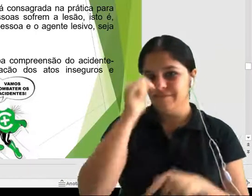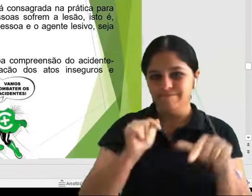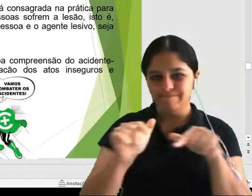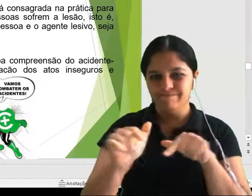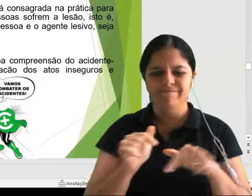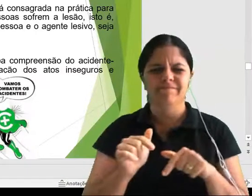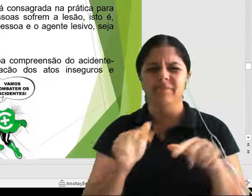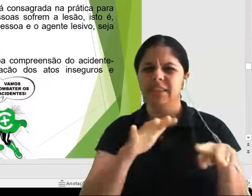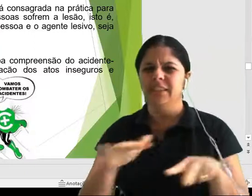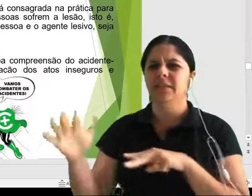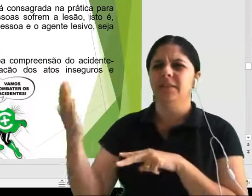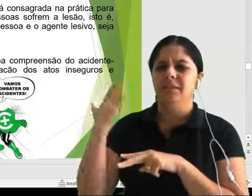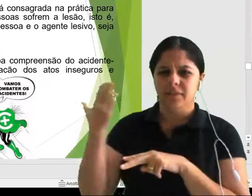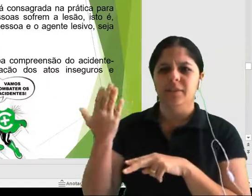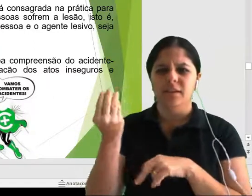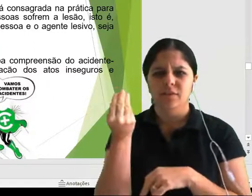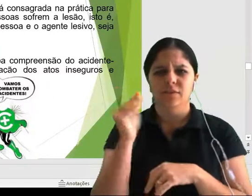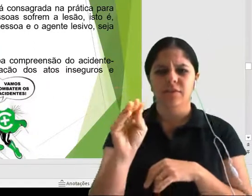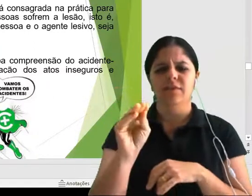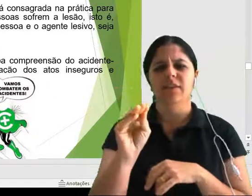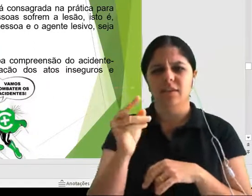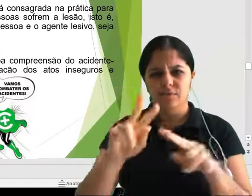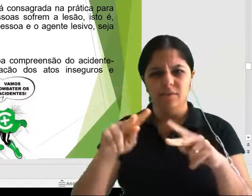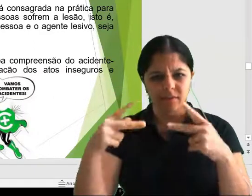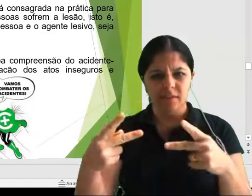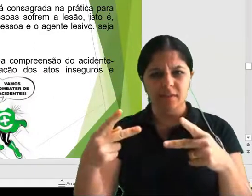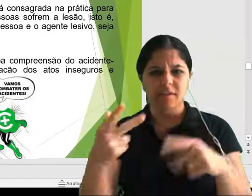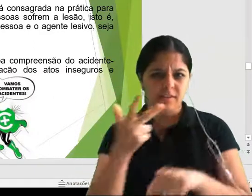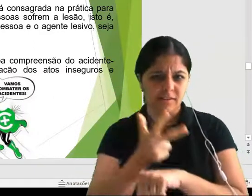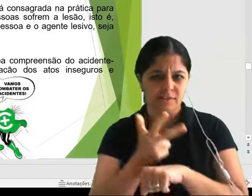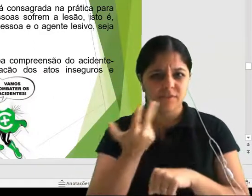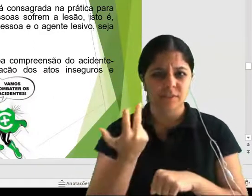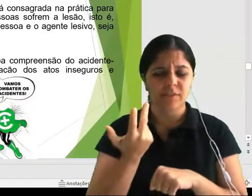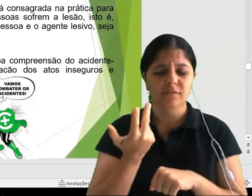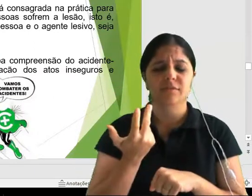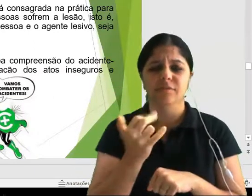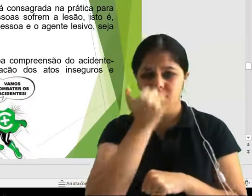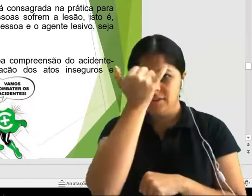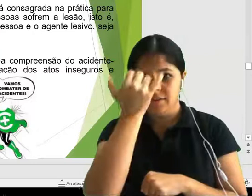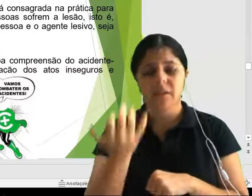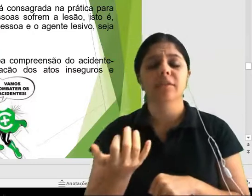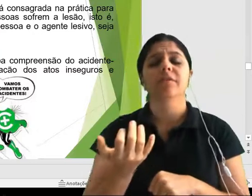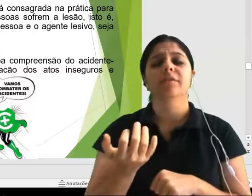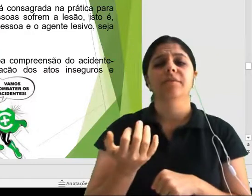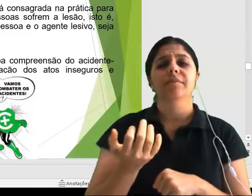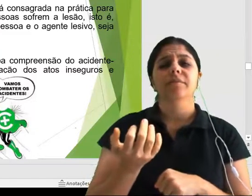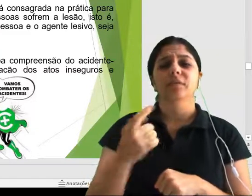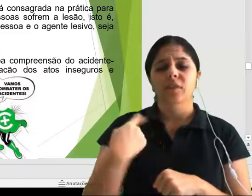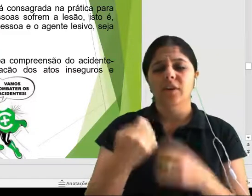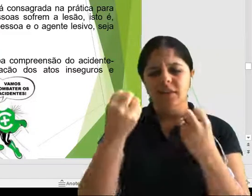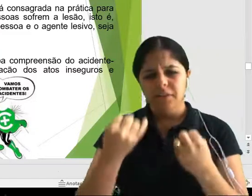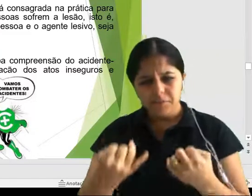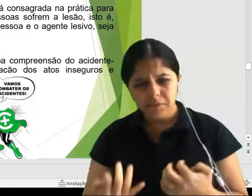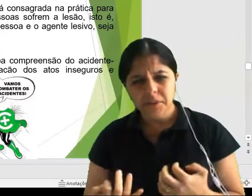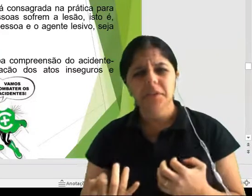trabalho. Semana passada eu postei o link, da videoaula sobre acidente. A gente estava falando um pouquinho